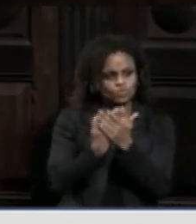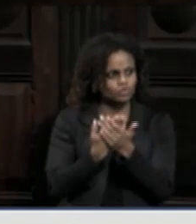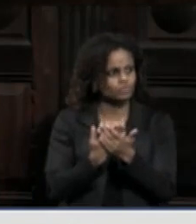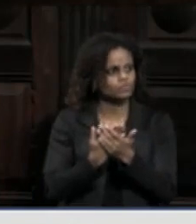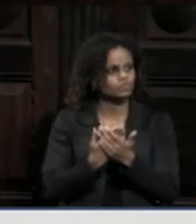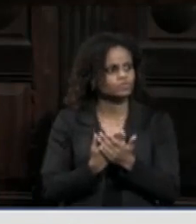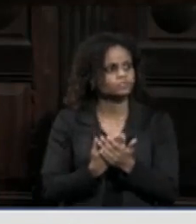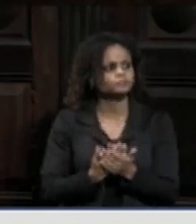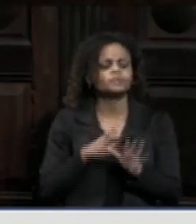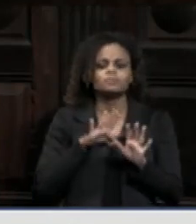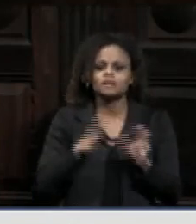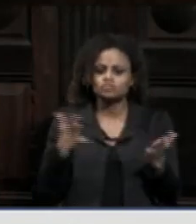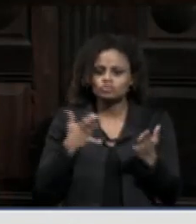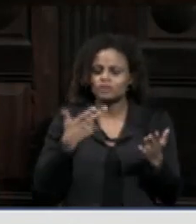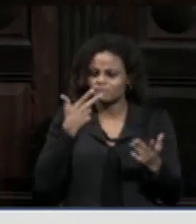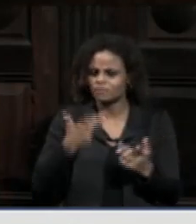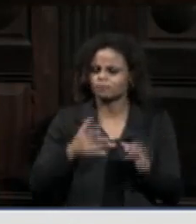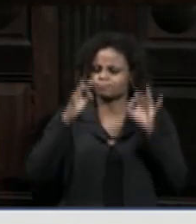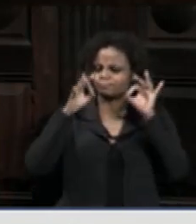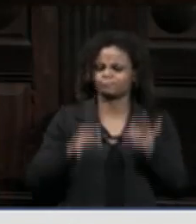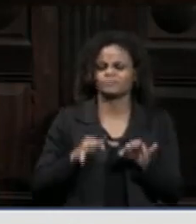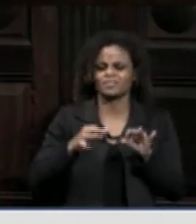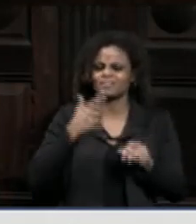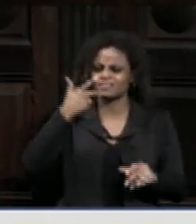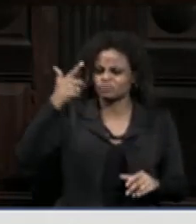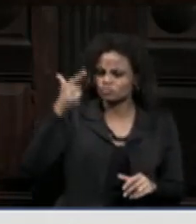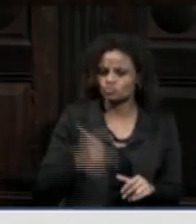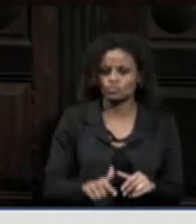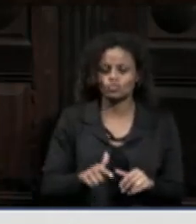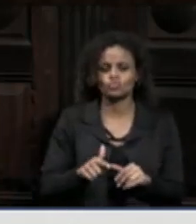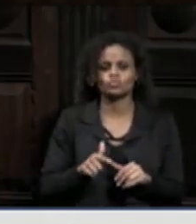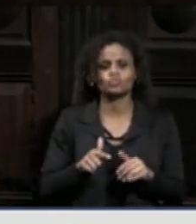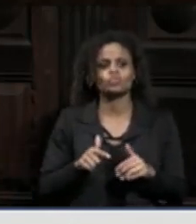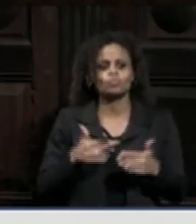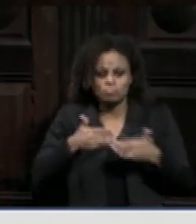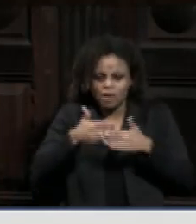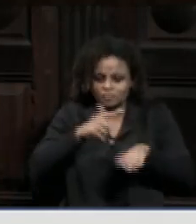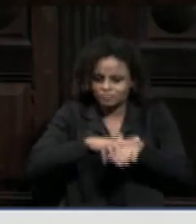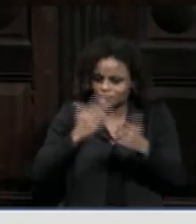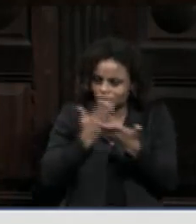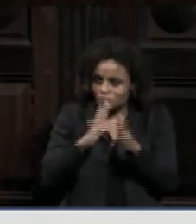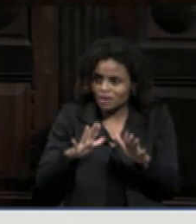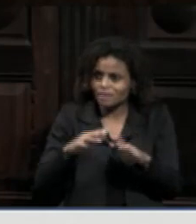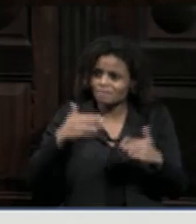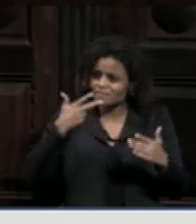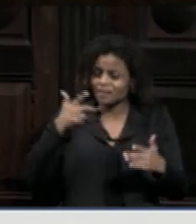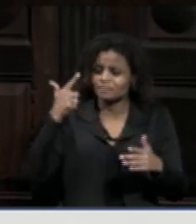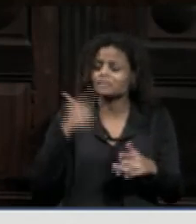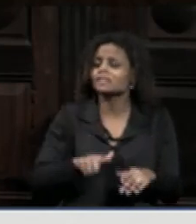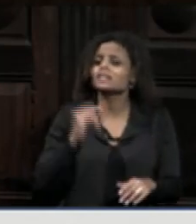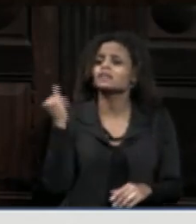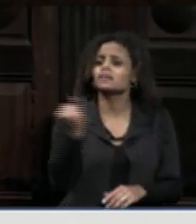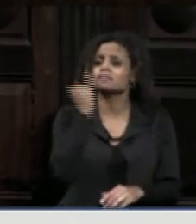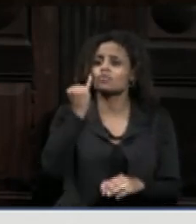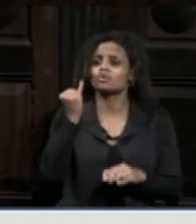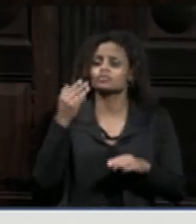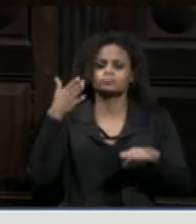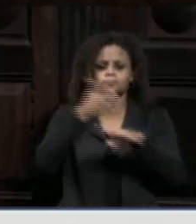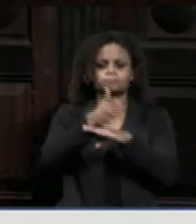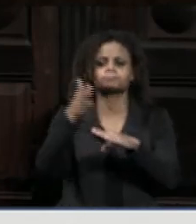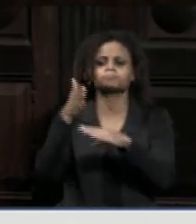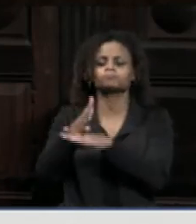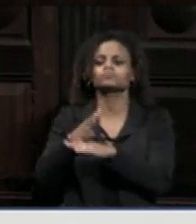Mas hoje eu quero ressaltar, enfatizar, nesses segundos que me restam, a importância da inclusão dos alunos